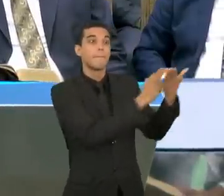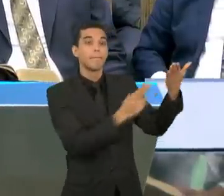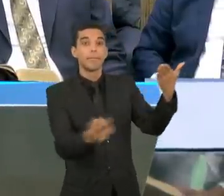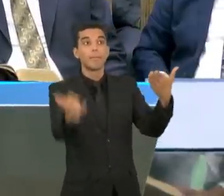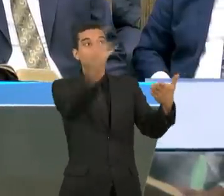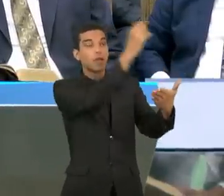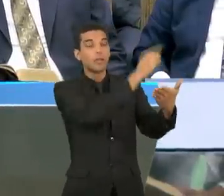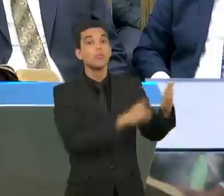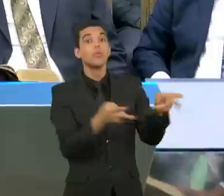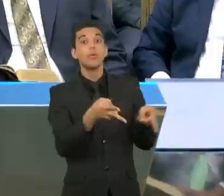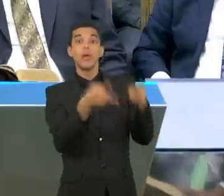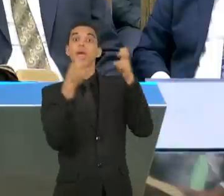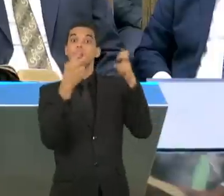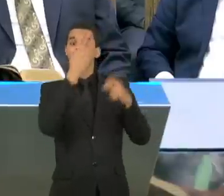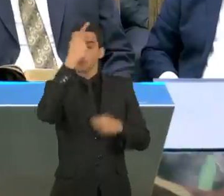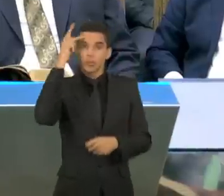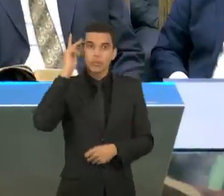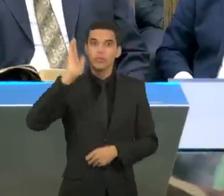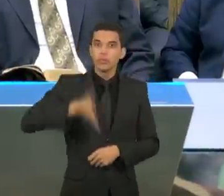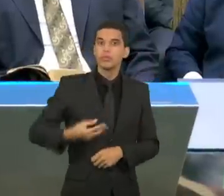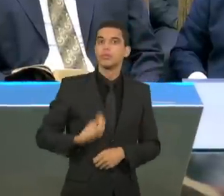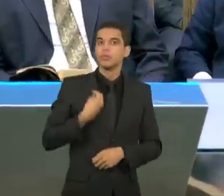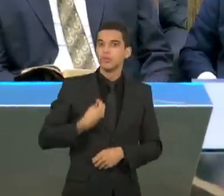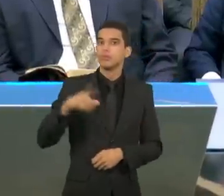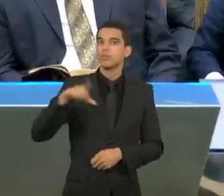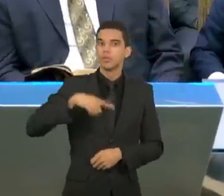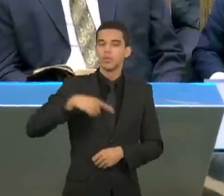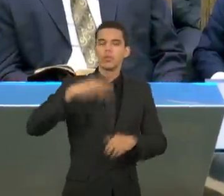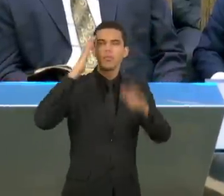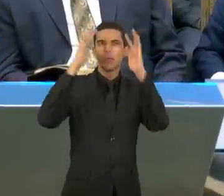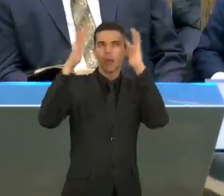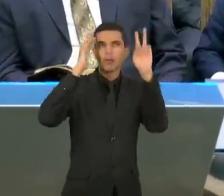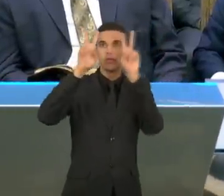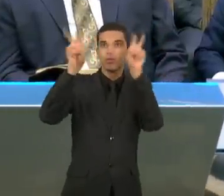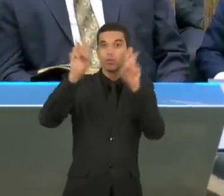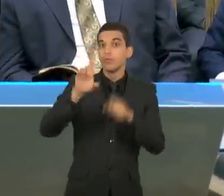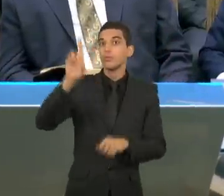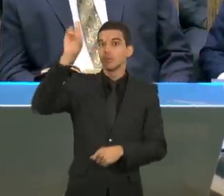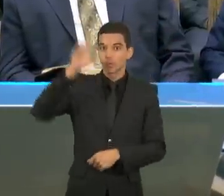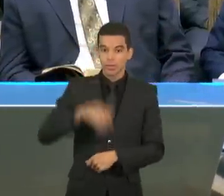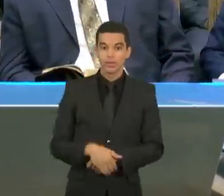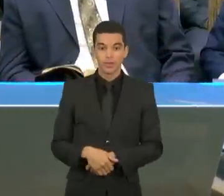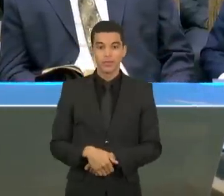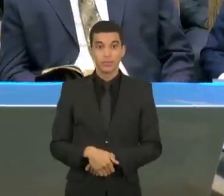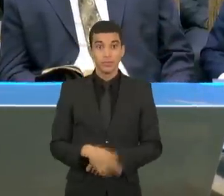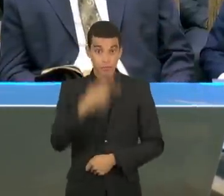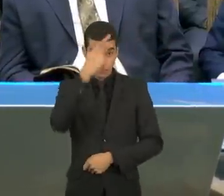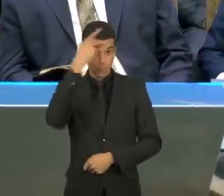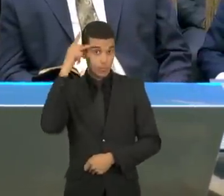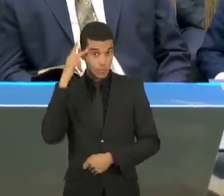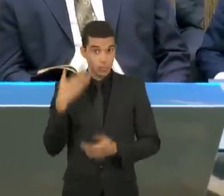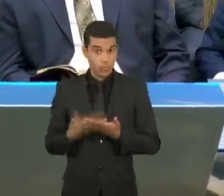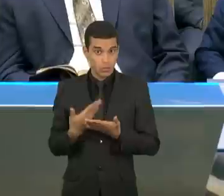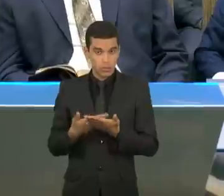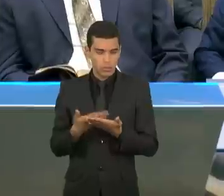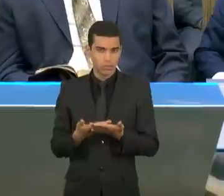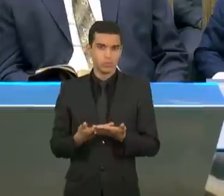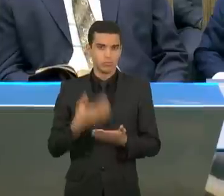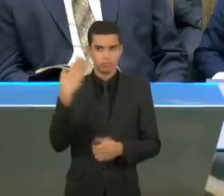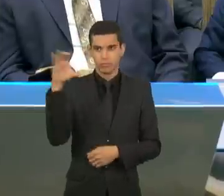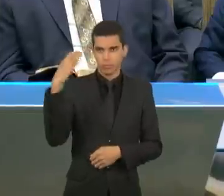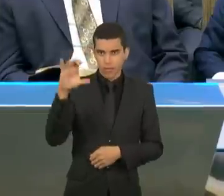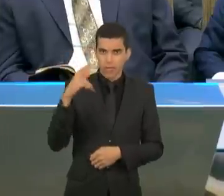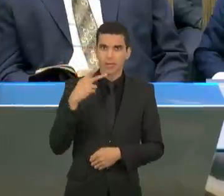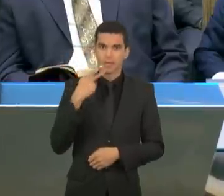dos mistérios. Até mesmo os evolucionistas não podem negar que o fenômeno religioso, como eles